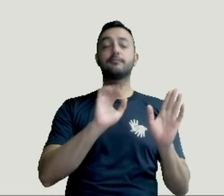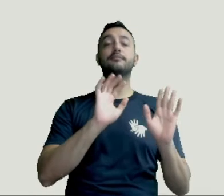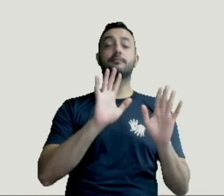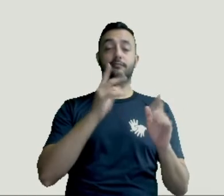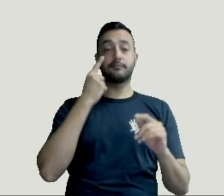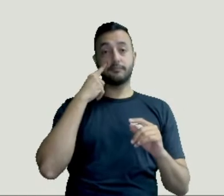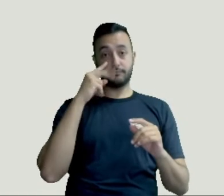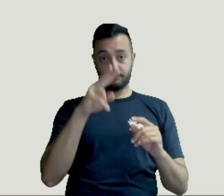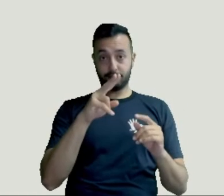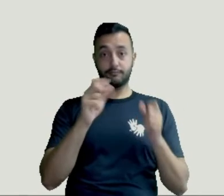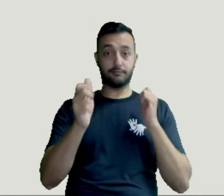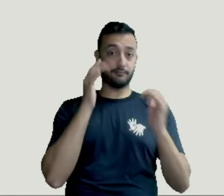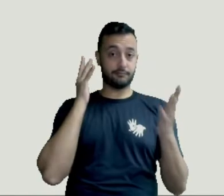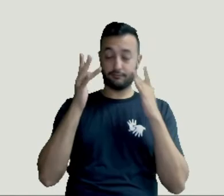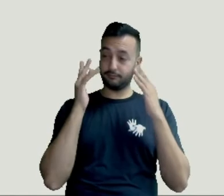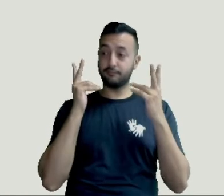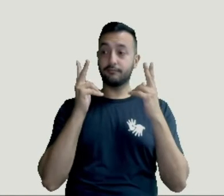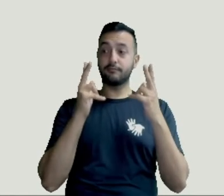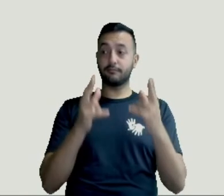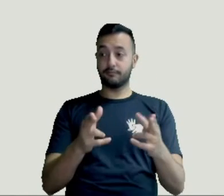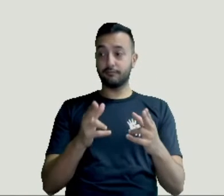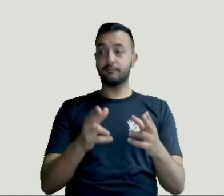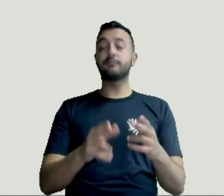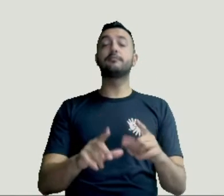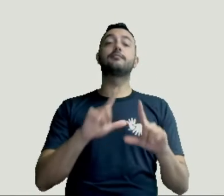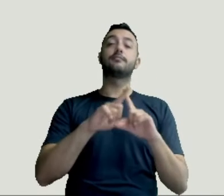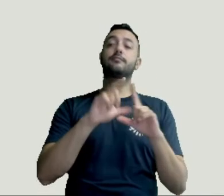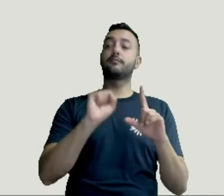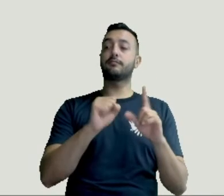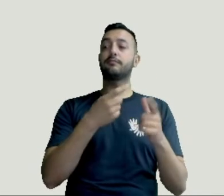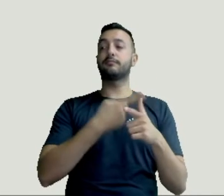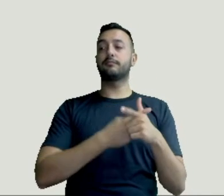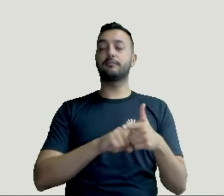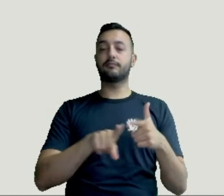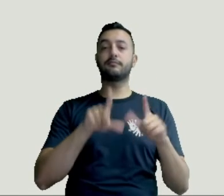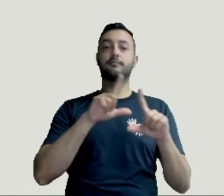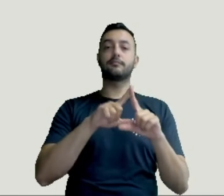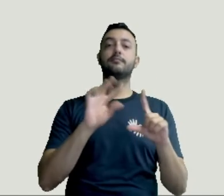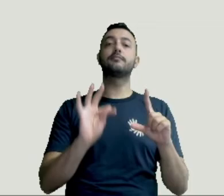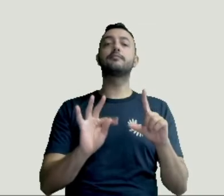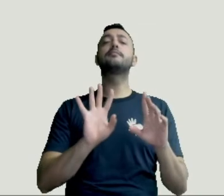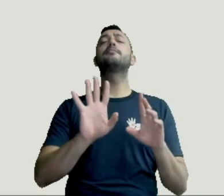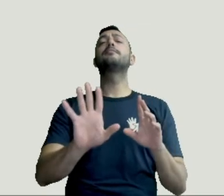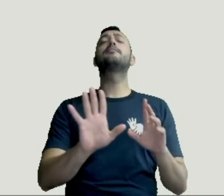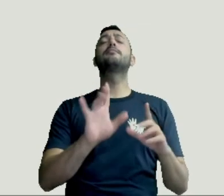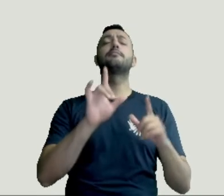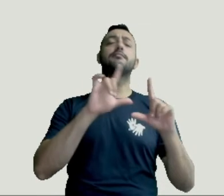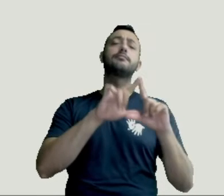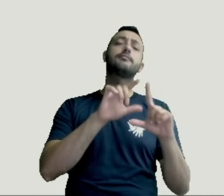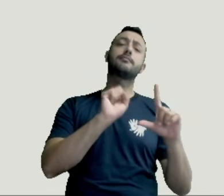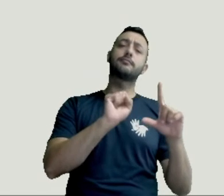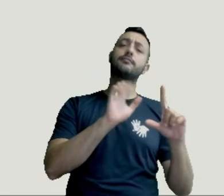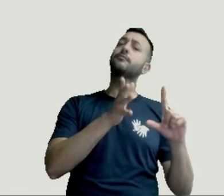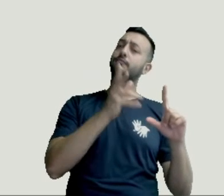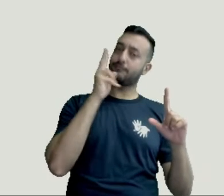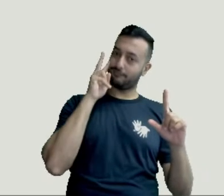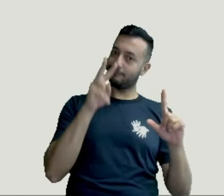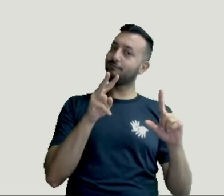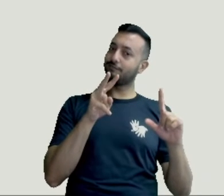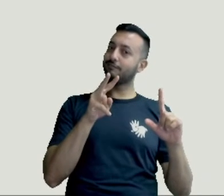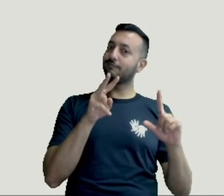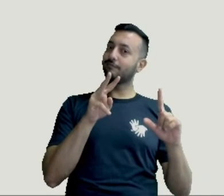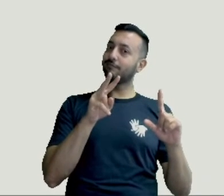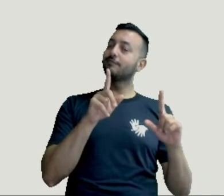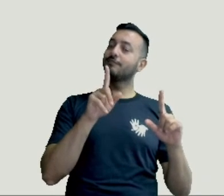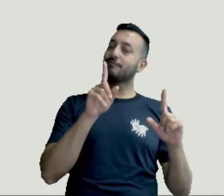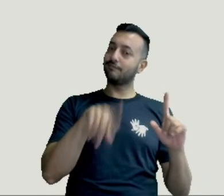que velocidade é igual a ΔS dividido por ΔT. Mas quem é ΔS, professor? A gente acabou de ver, né?